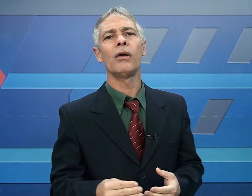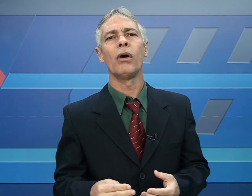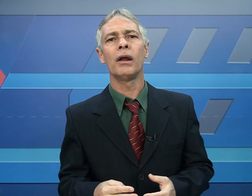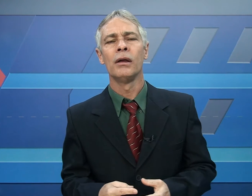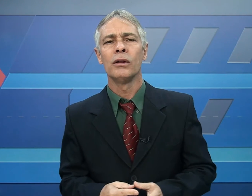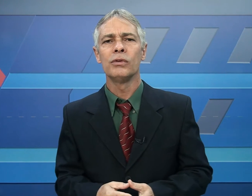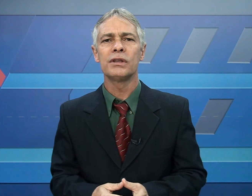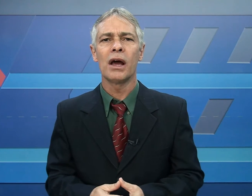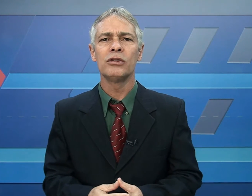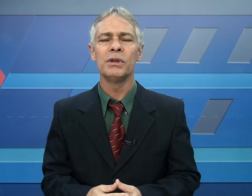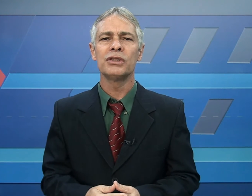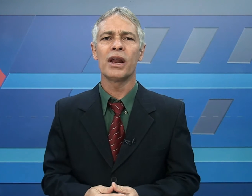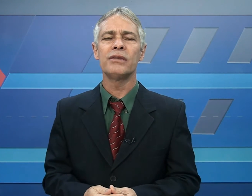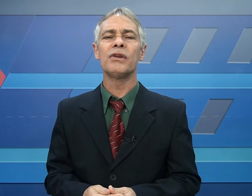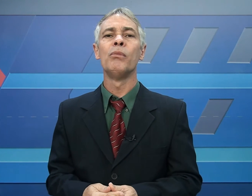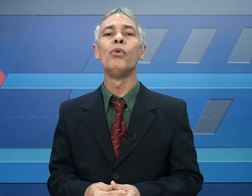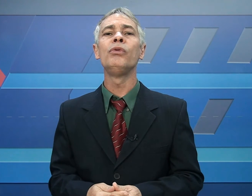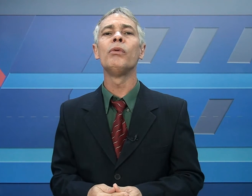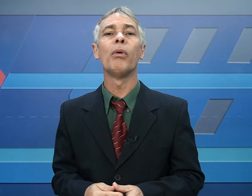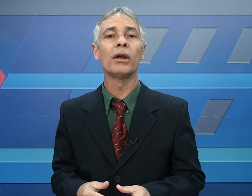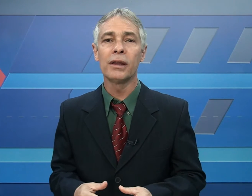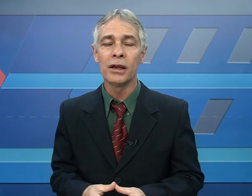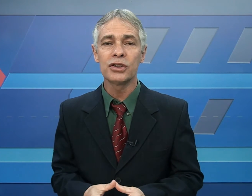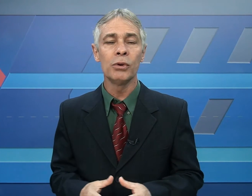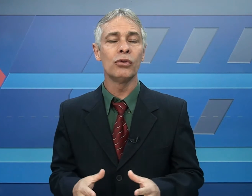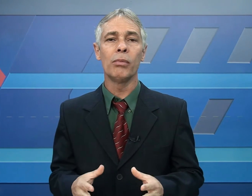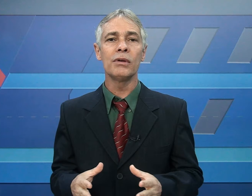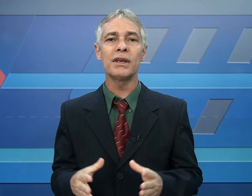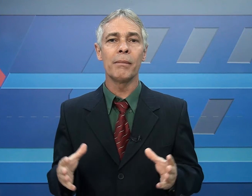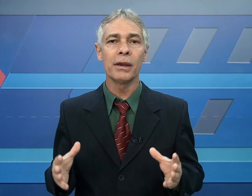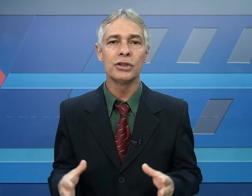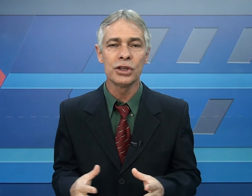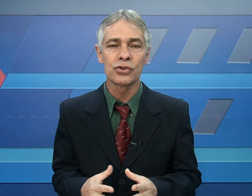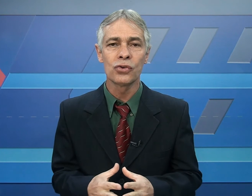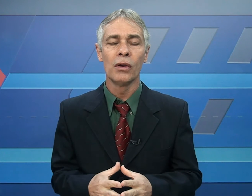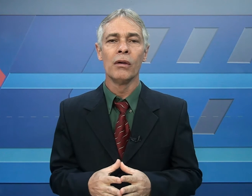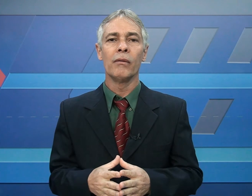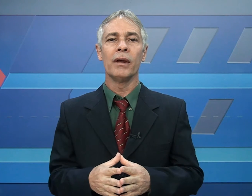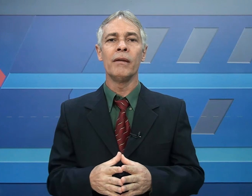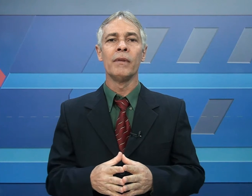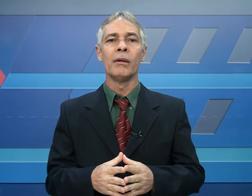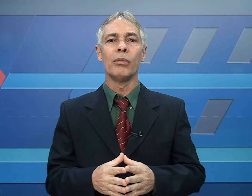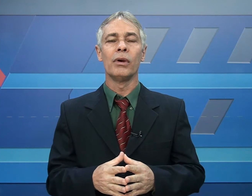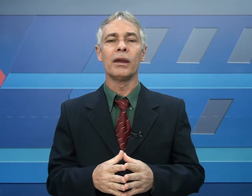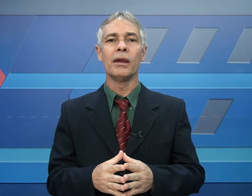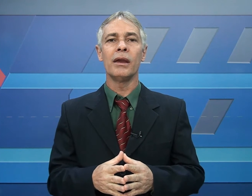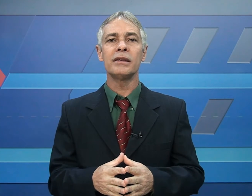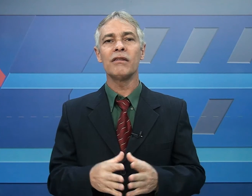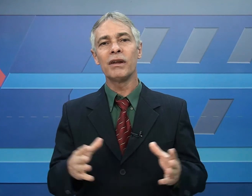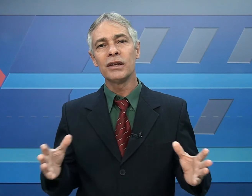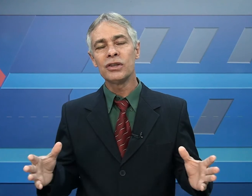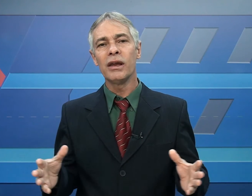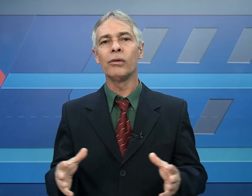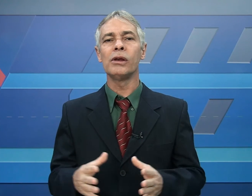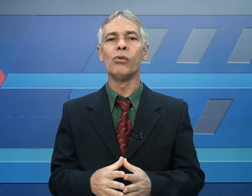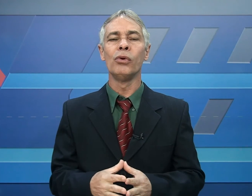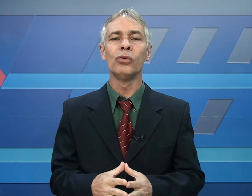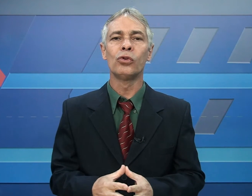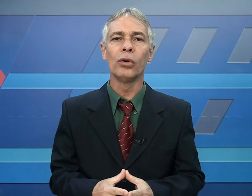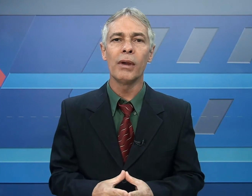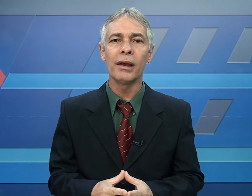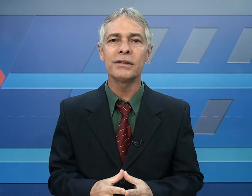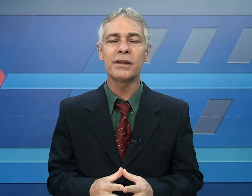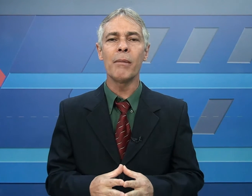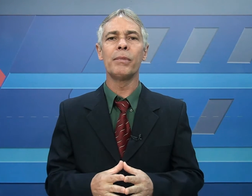4 até agora no estado de Minas Gerais. Isso é muito importante, é muito bom saber disso, né? Porque essa variante Delta no